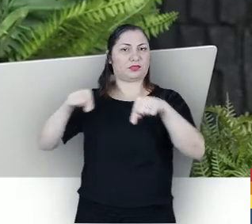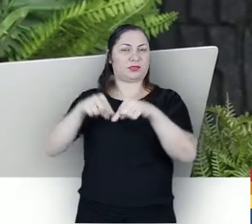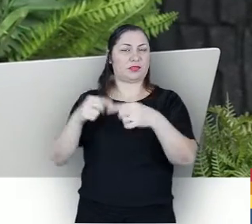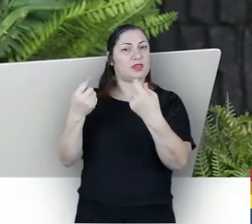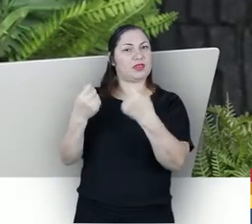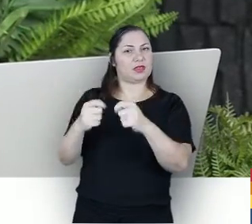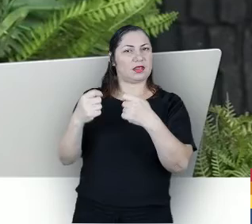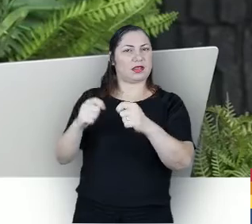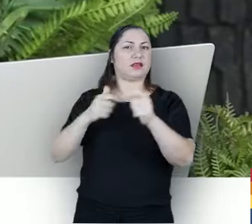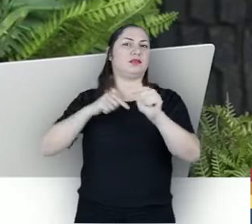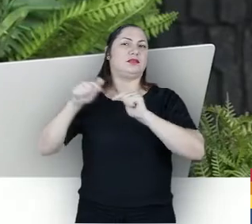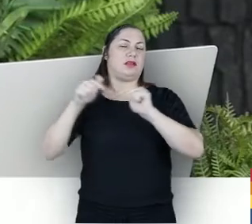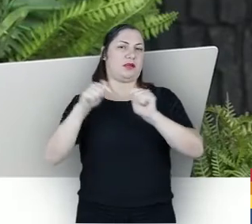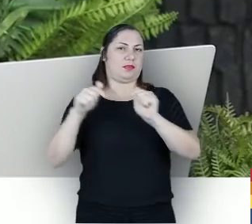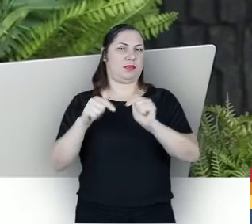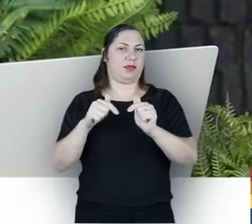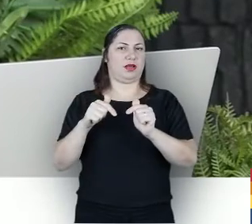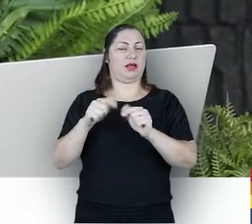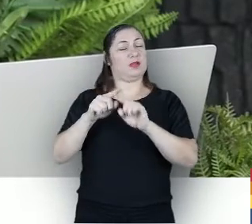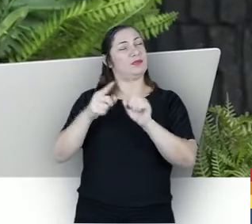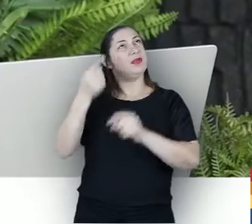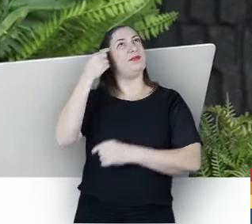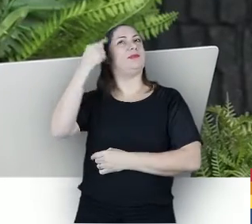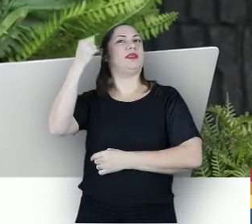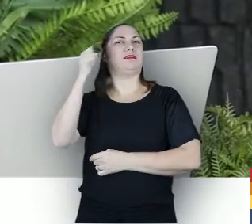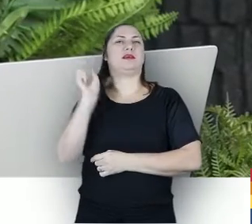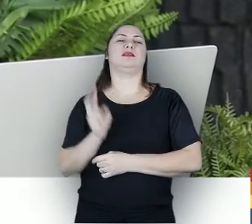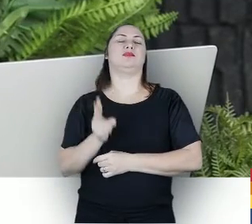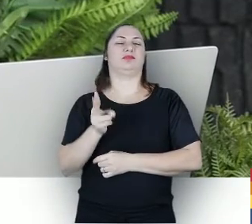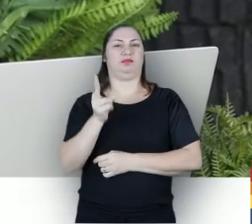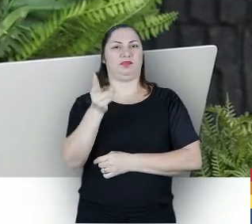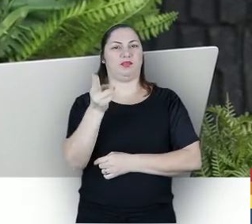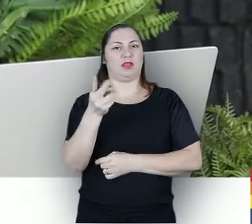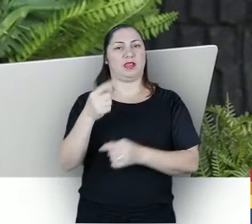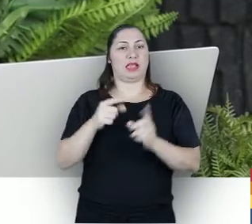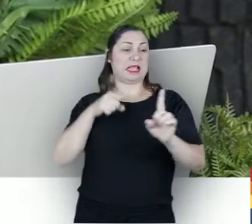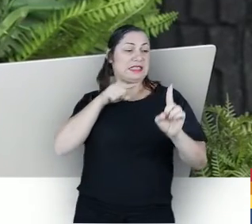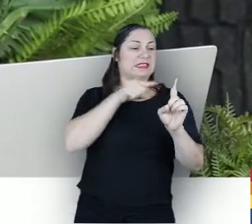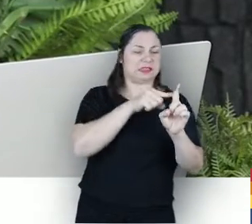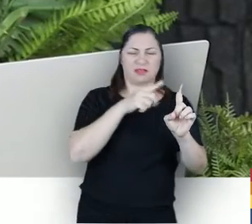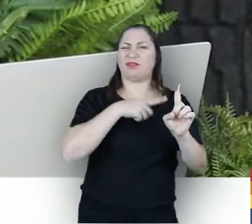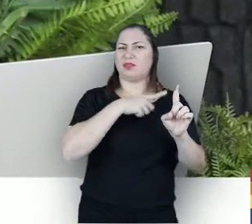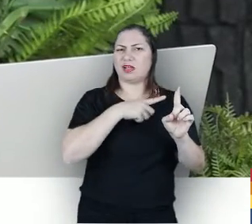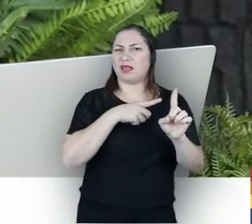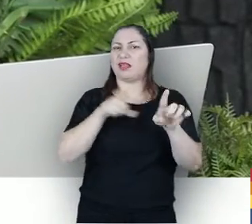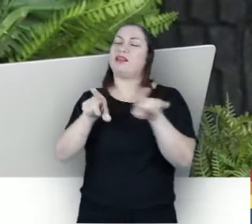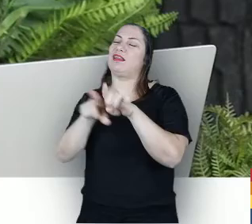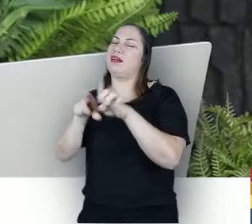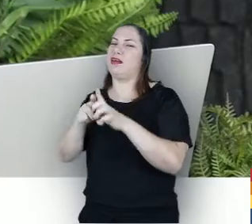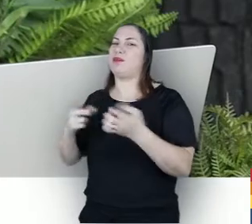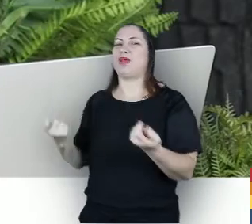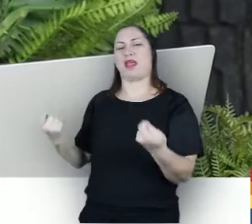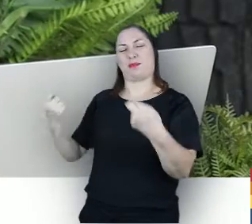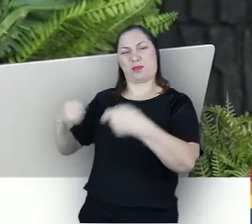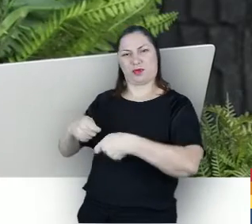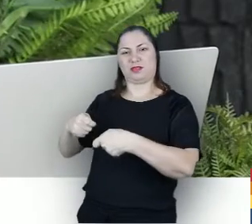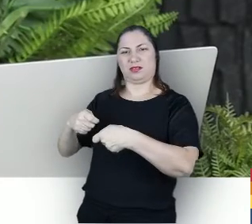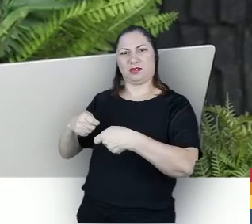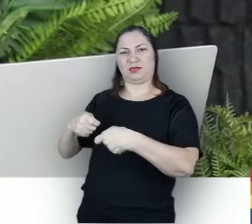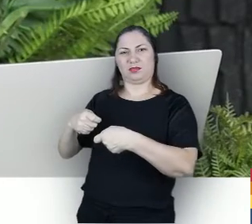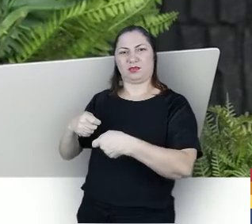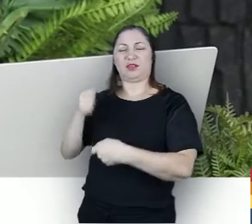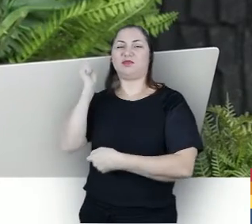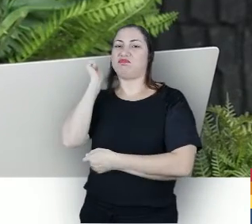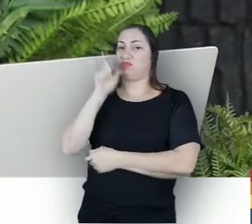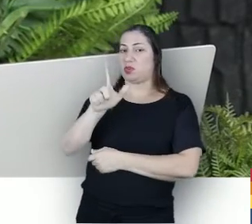com base na reformulação. Isso é algo que a gente vai levar para nossas práticas, né, na sala de aula. Precisa de muito trabalho, sim, mas a gente